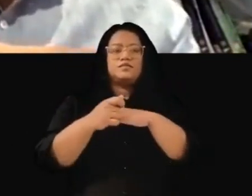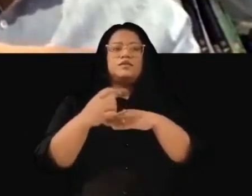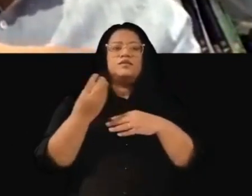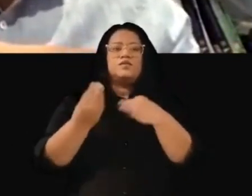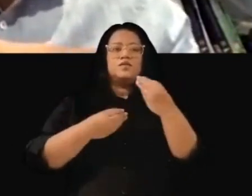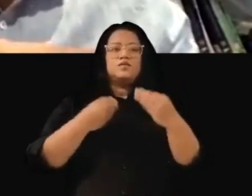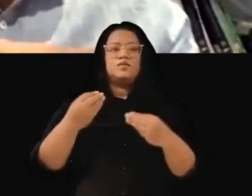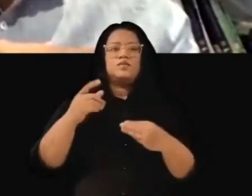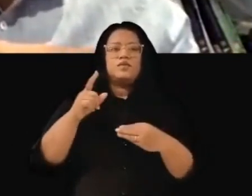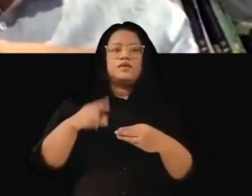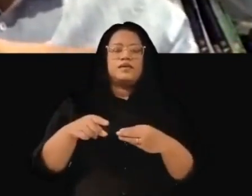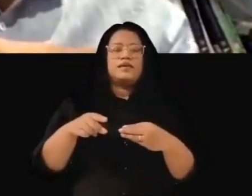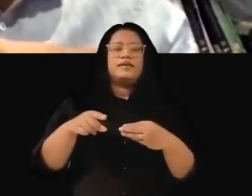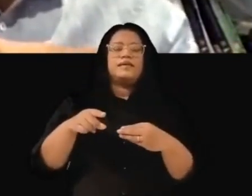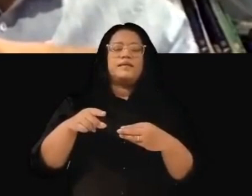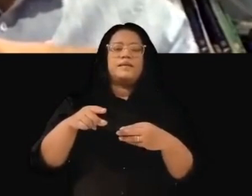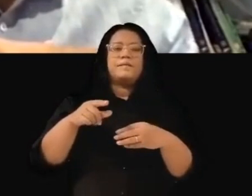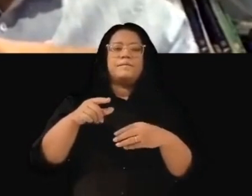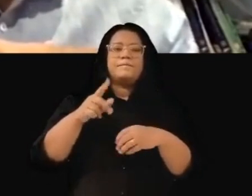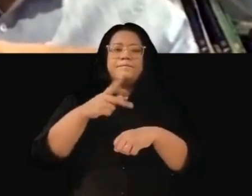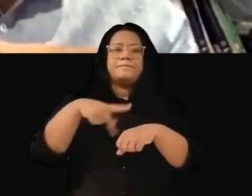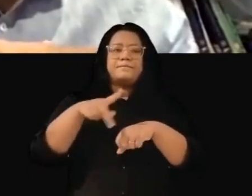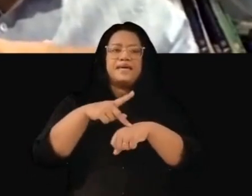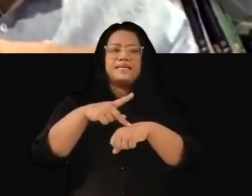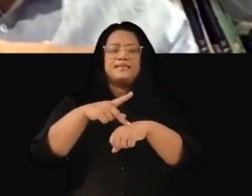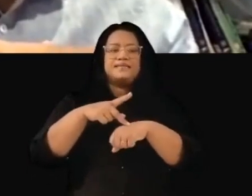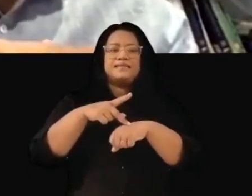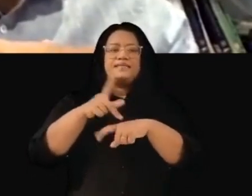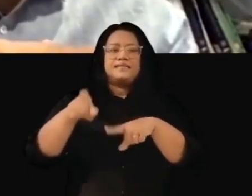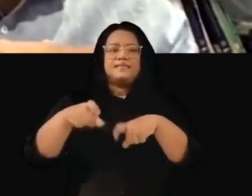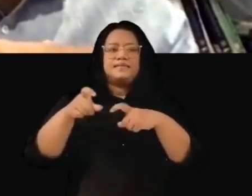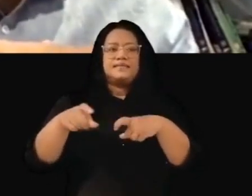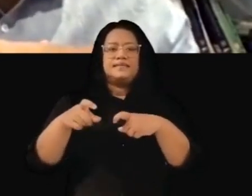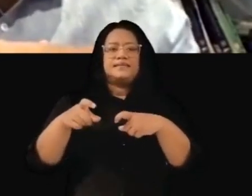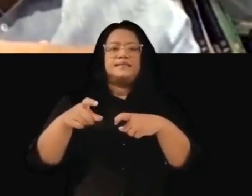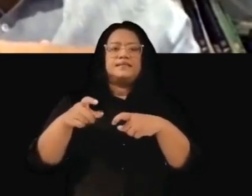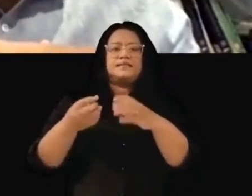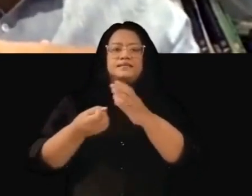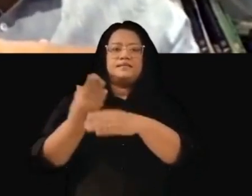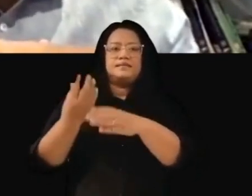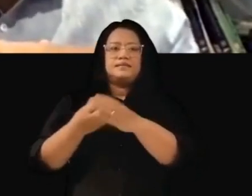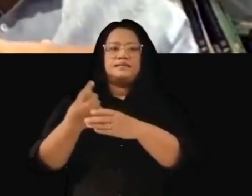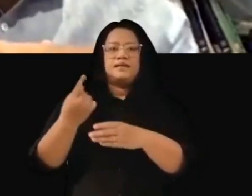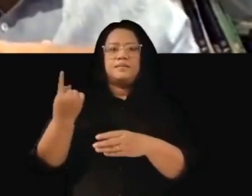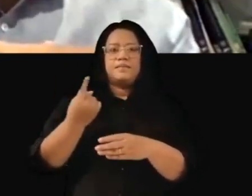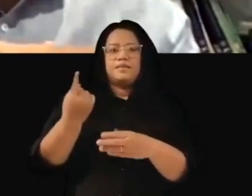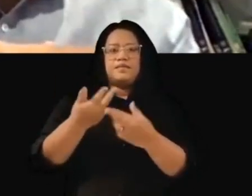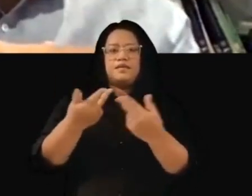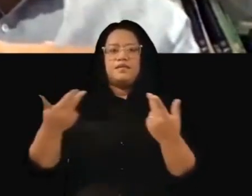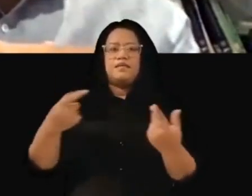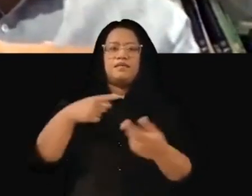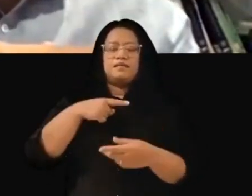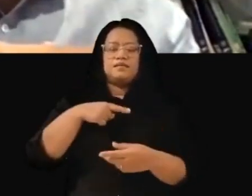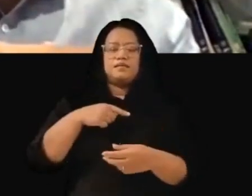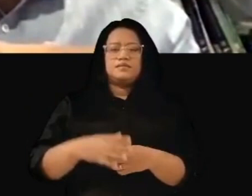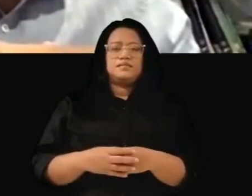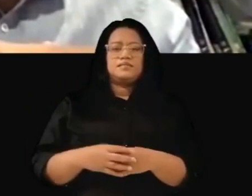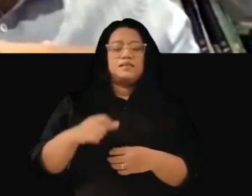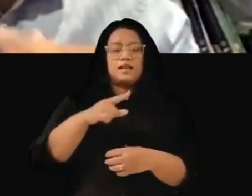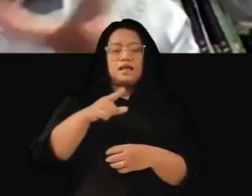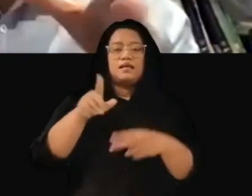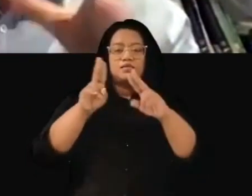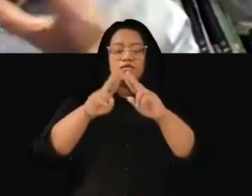país extrativista e produtor de produtos primários. Acredito, né, eu estou na universidade,